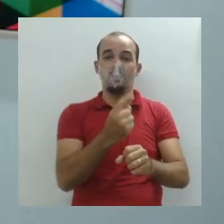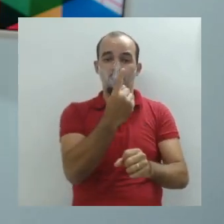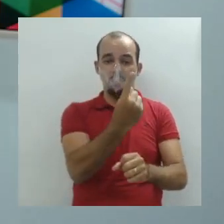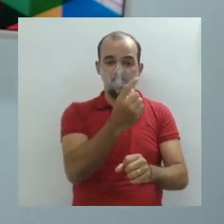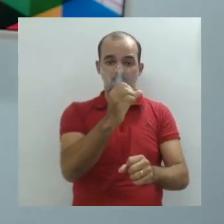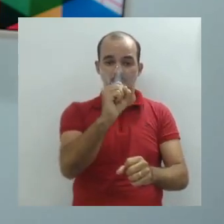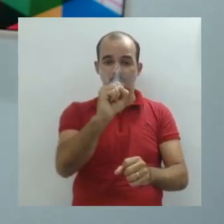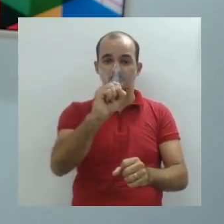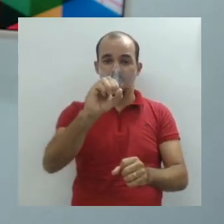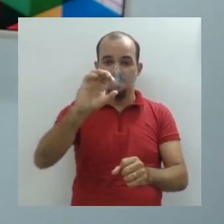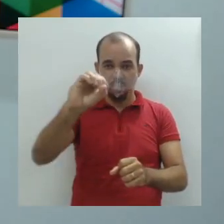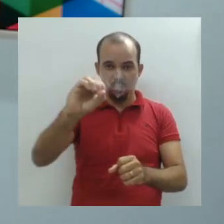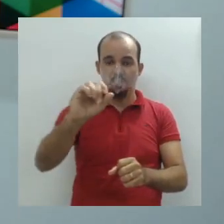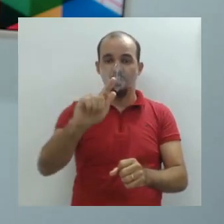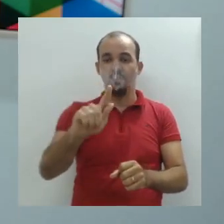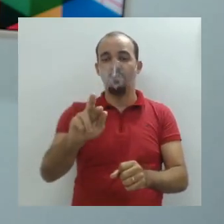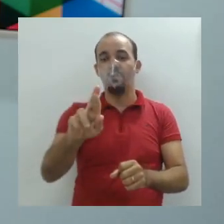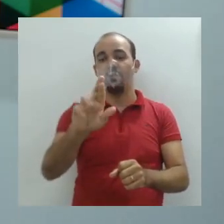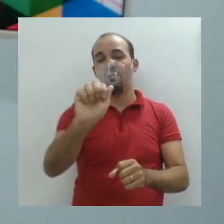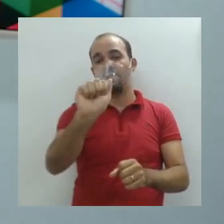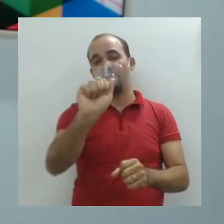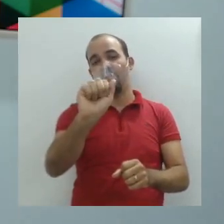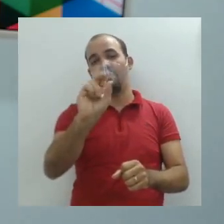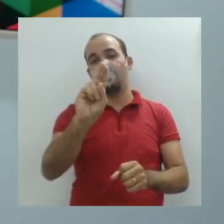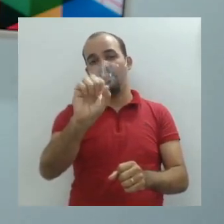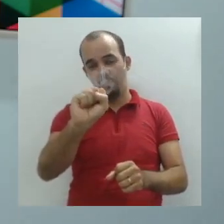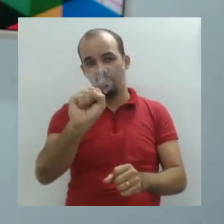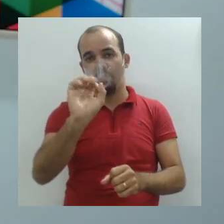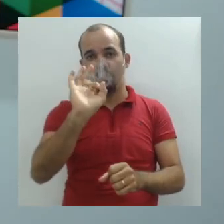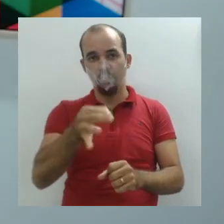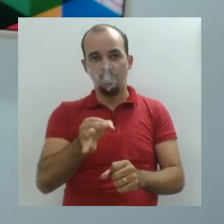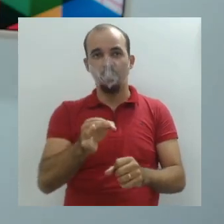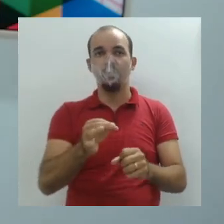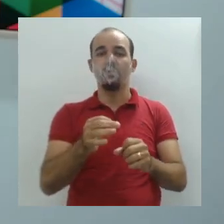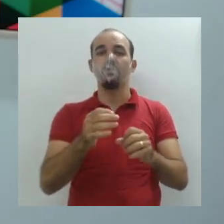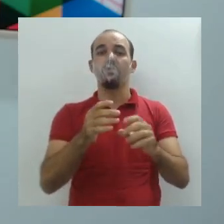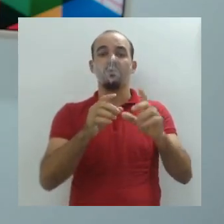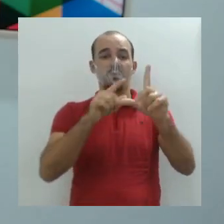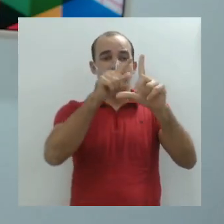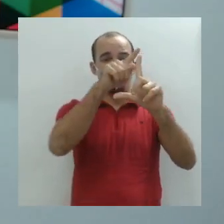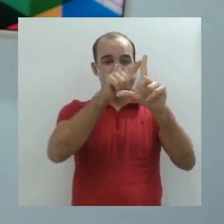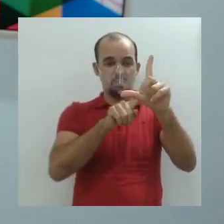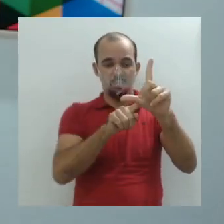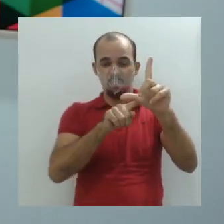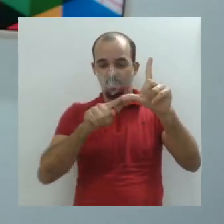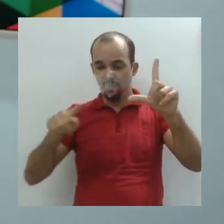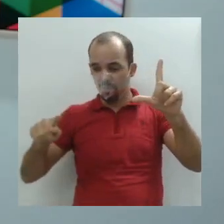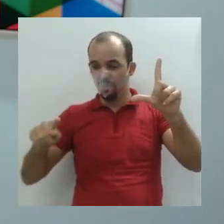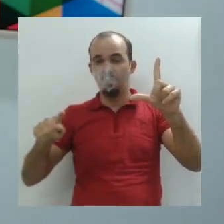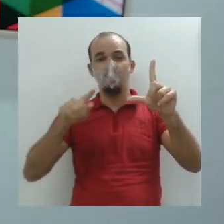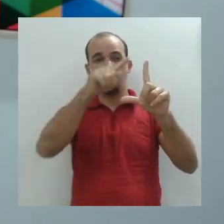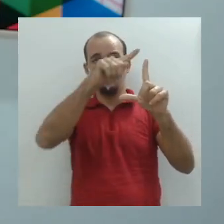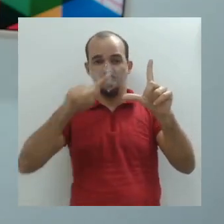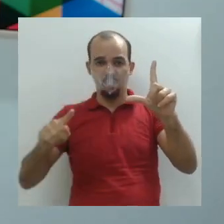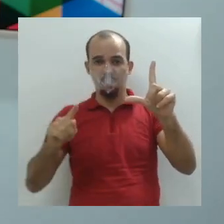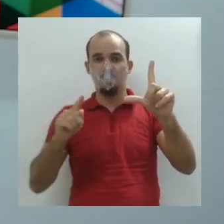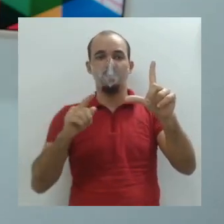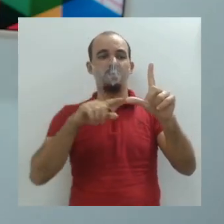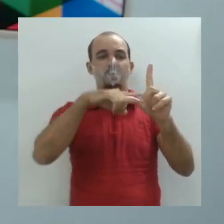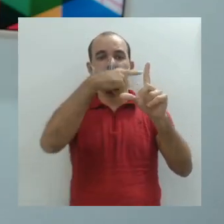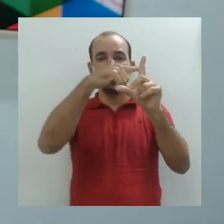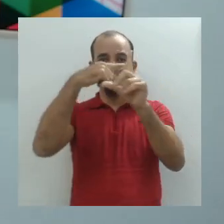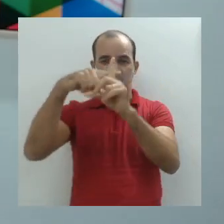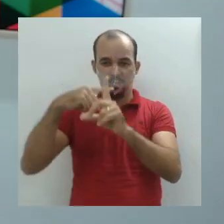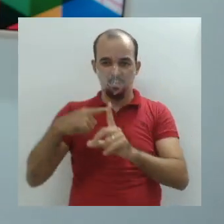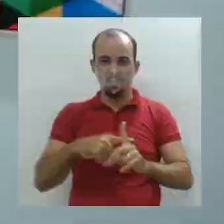tenho um triângulo qualquer, a soma dos três ângulos sempre vai dar 180 graus. Como eu tenho aqui um triângulo retângulo sendo